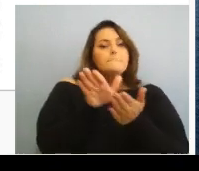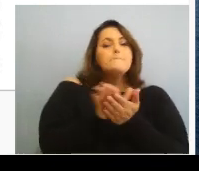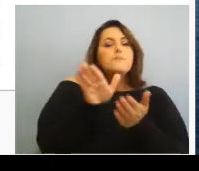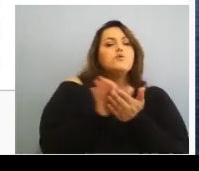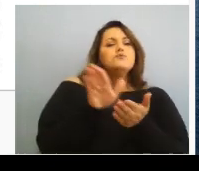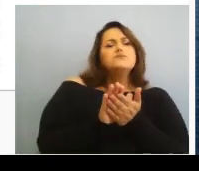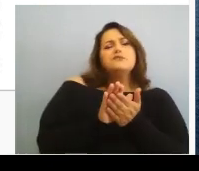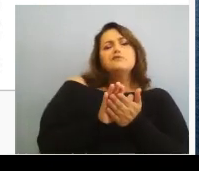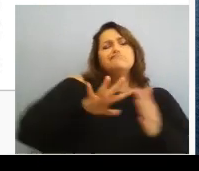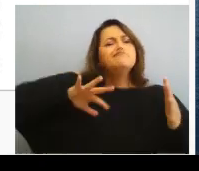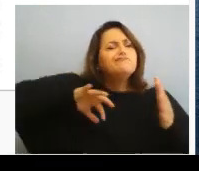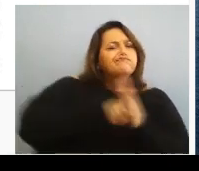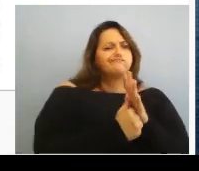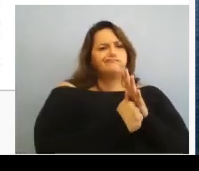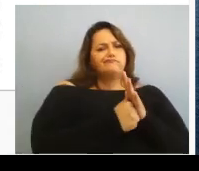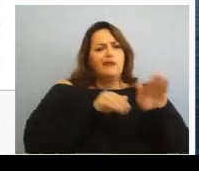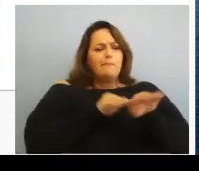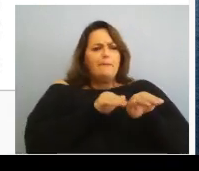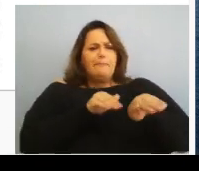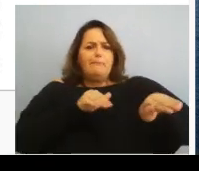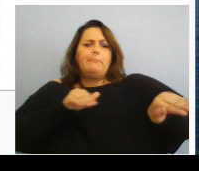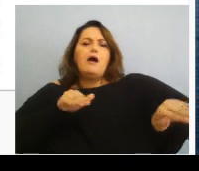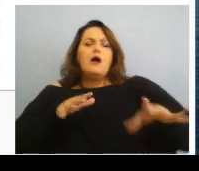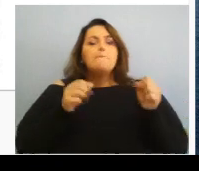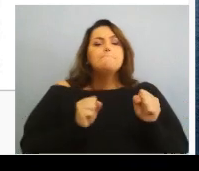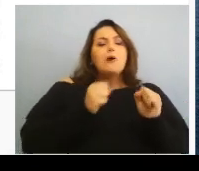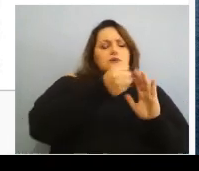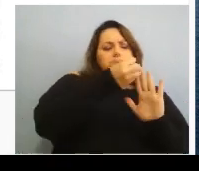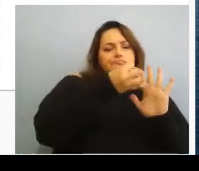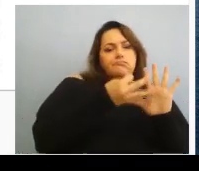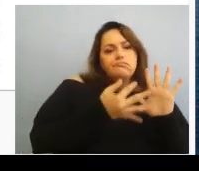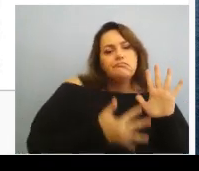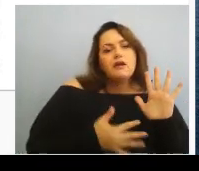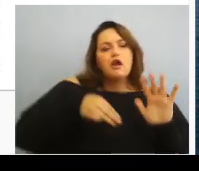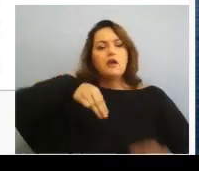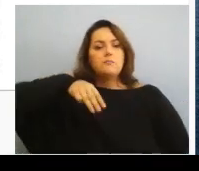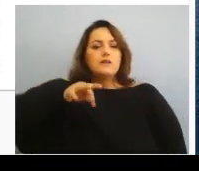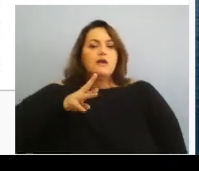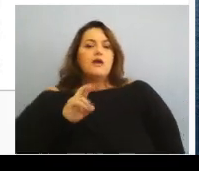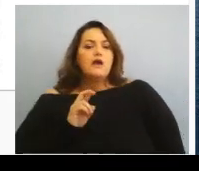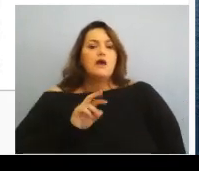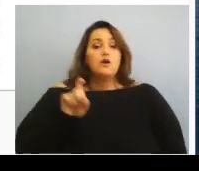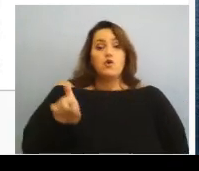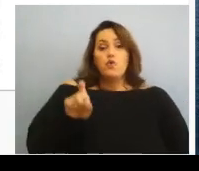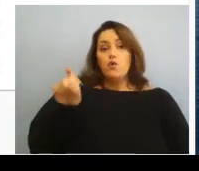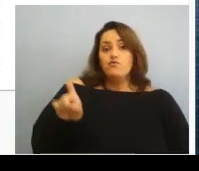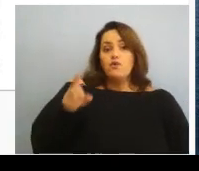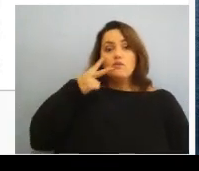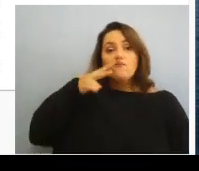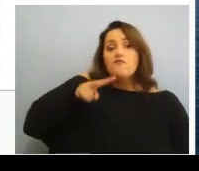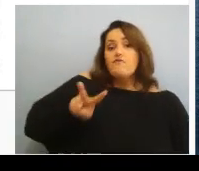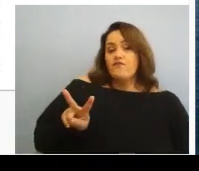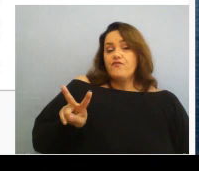produzidos durante um acidente rodoviário e pode ter a listagem dos seus CDFs. Quanto às configurações, você vai poder entrar em